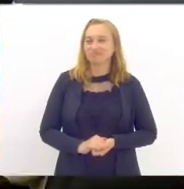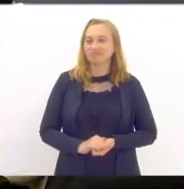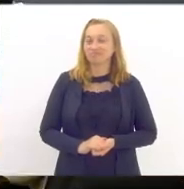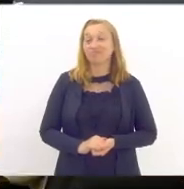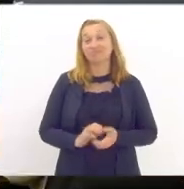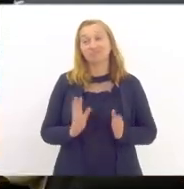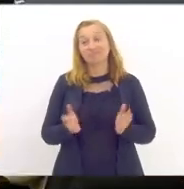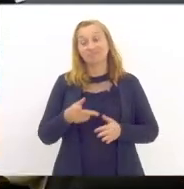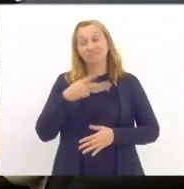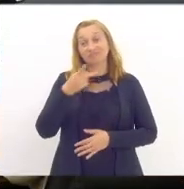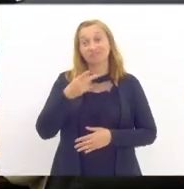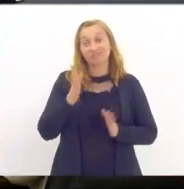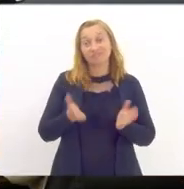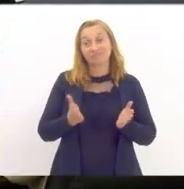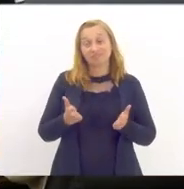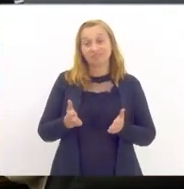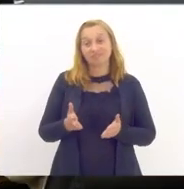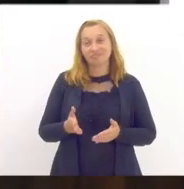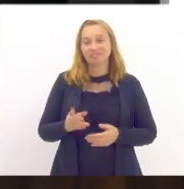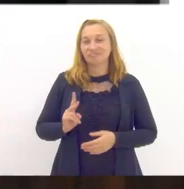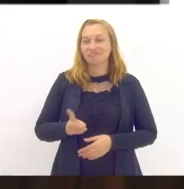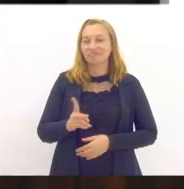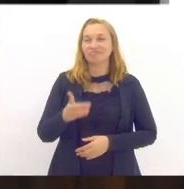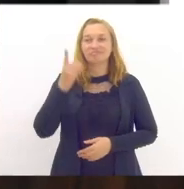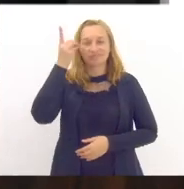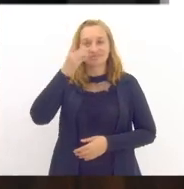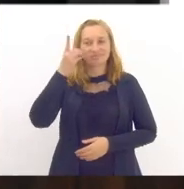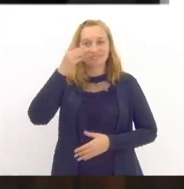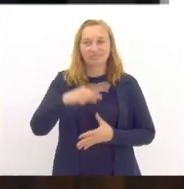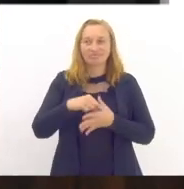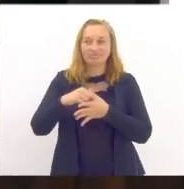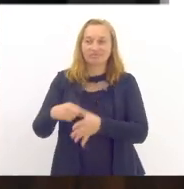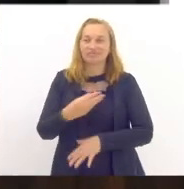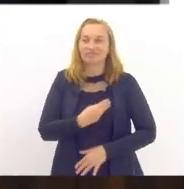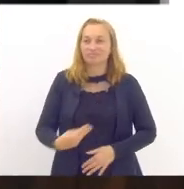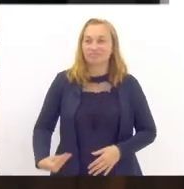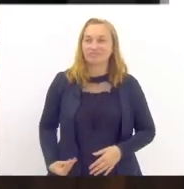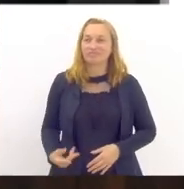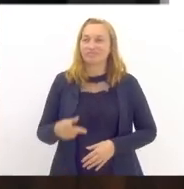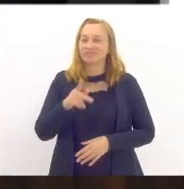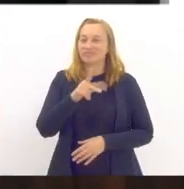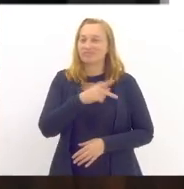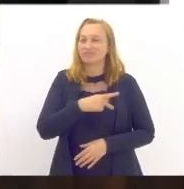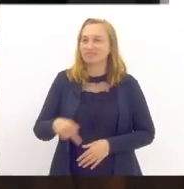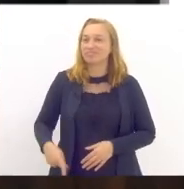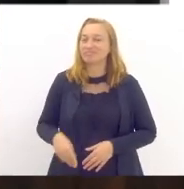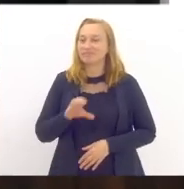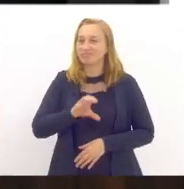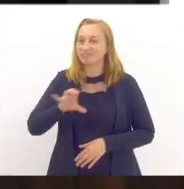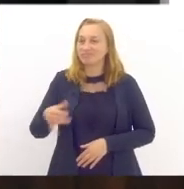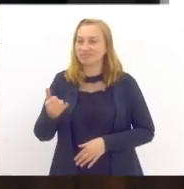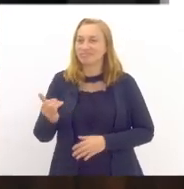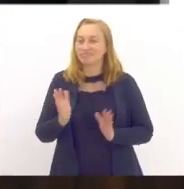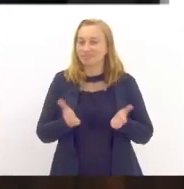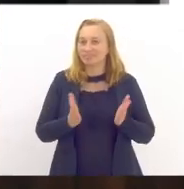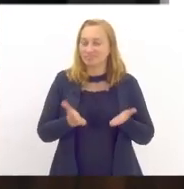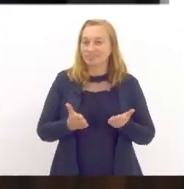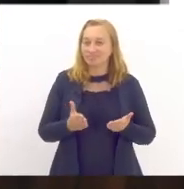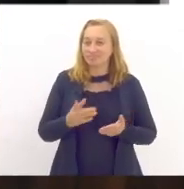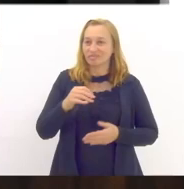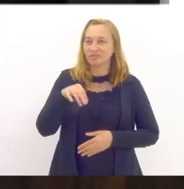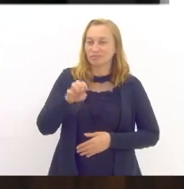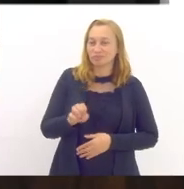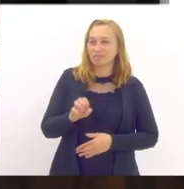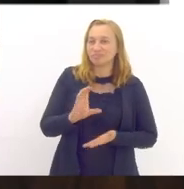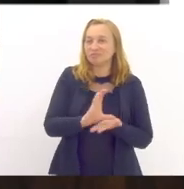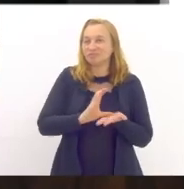Passo a palavra agora ao nosso sempre deputado, líder do governo, presidente da CCJ e agora dublê de conselheiro,